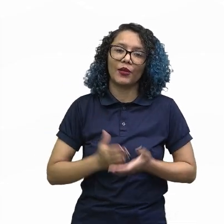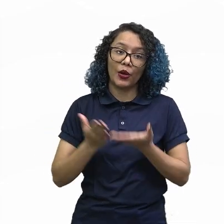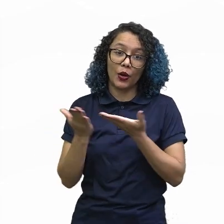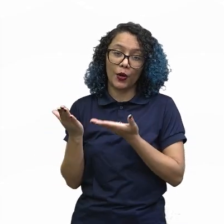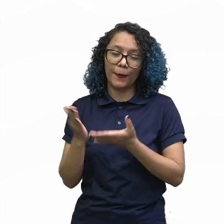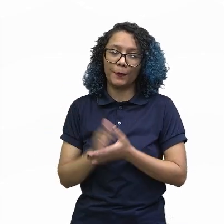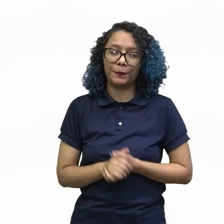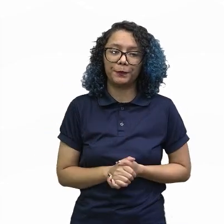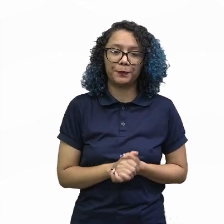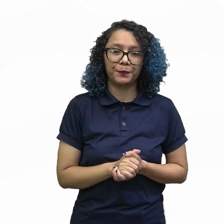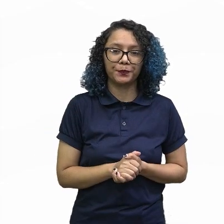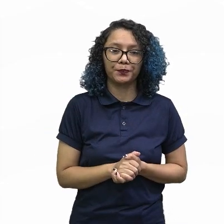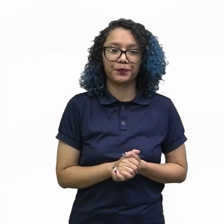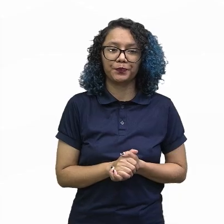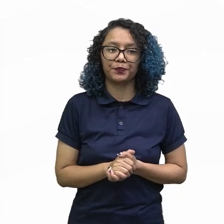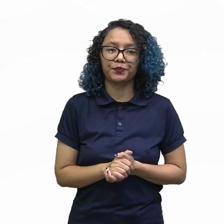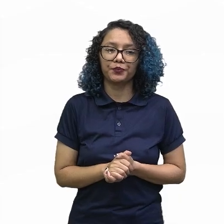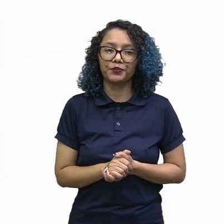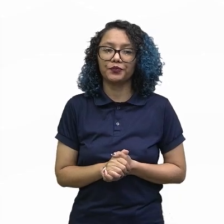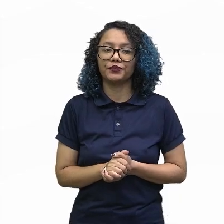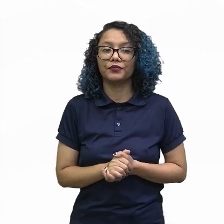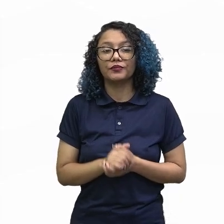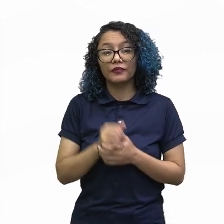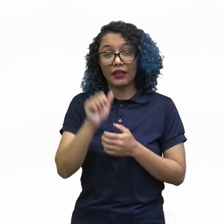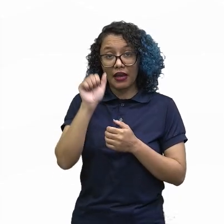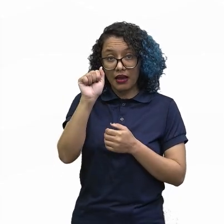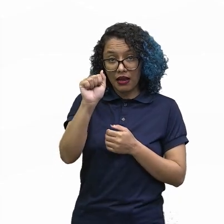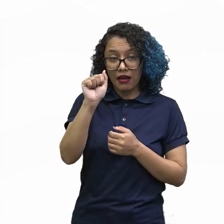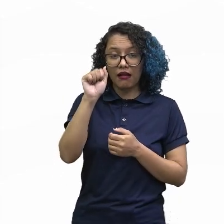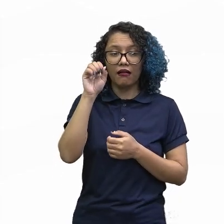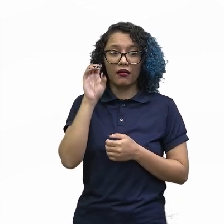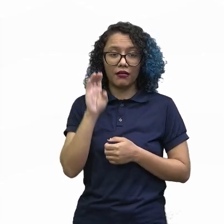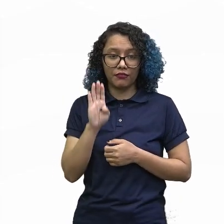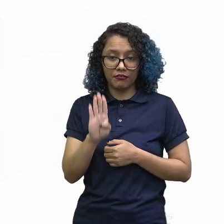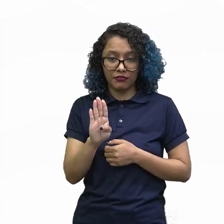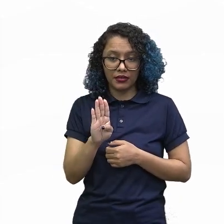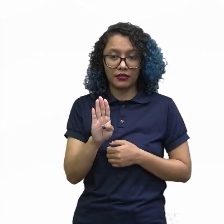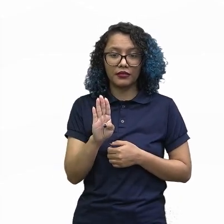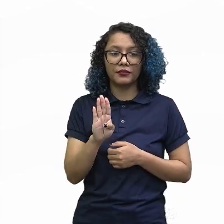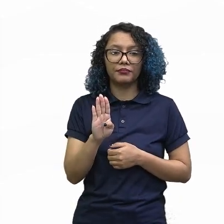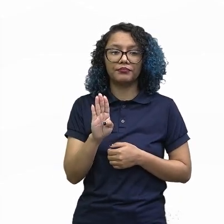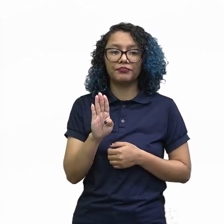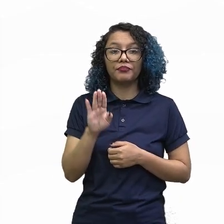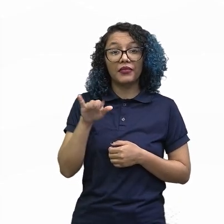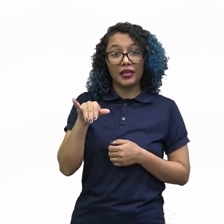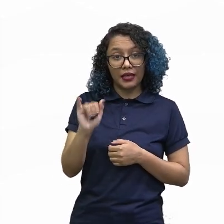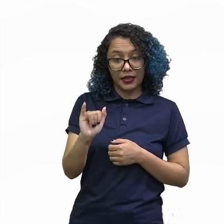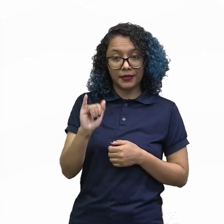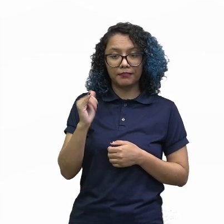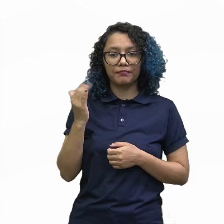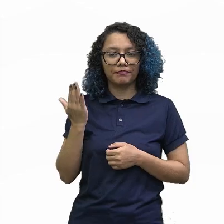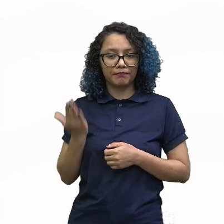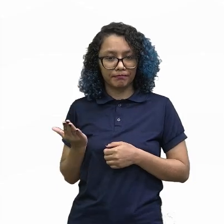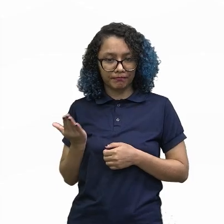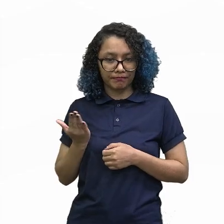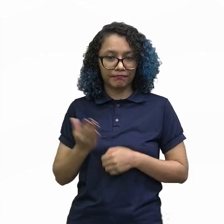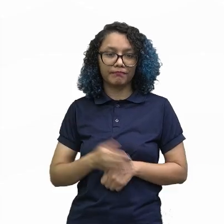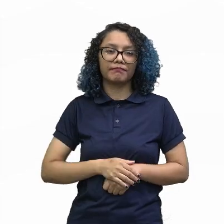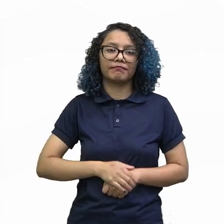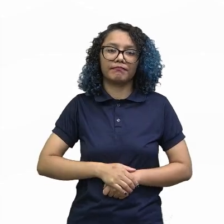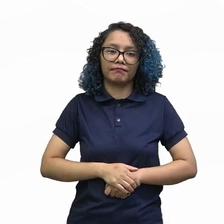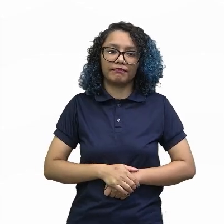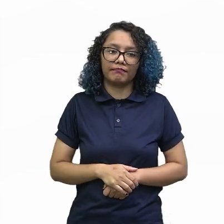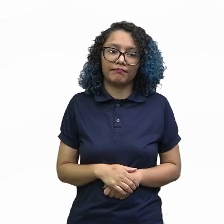vejam, radiação alfa, a radiação beta e a radiação